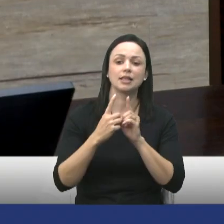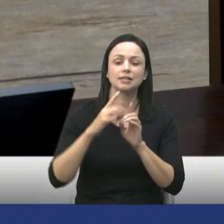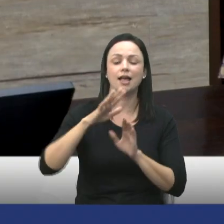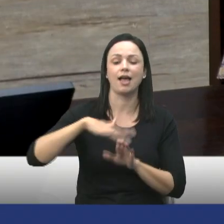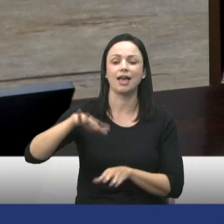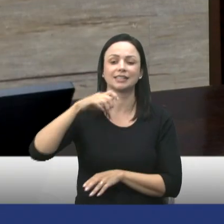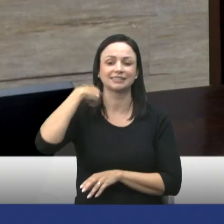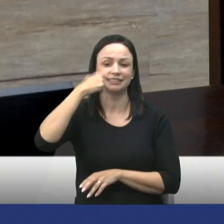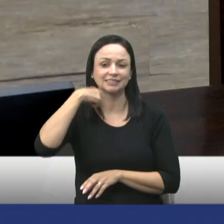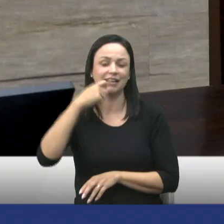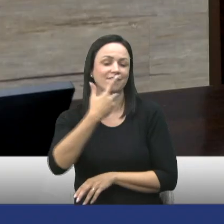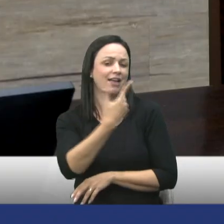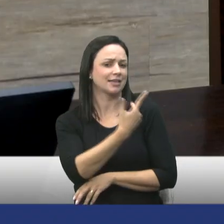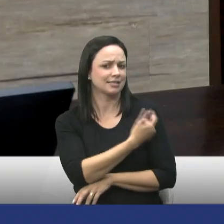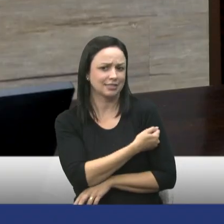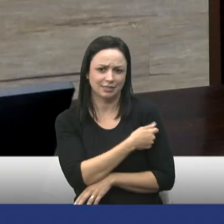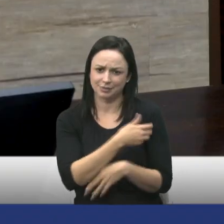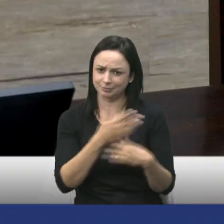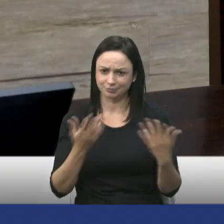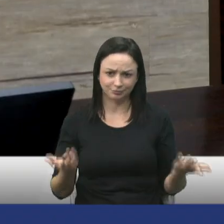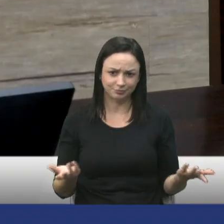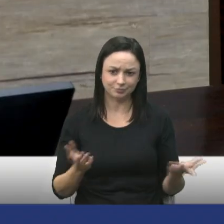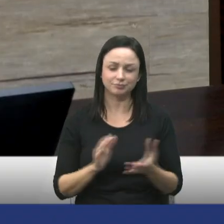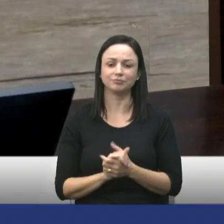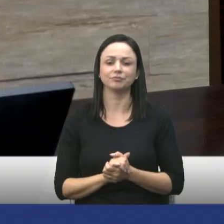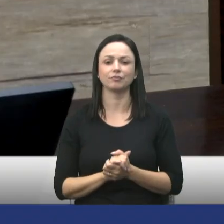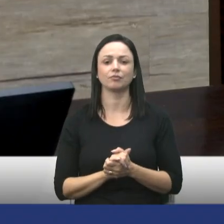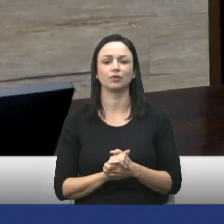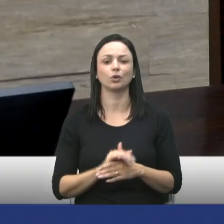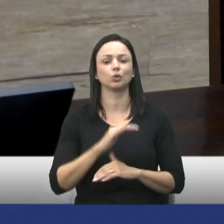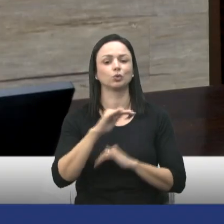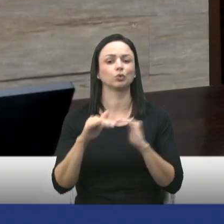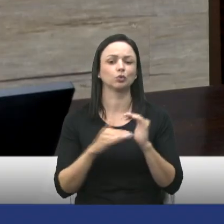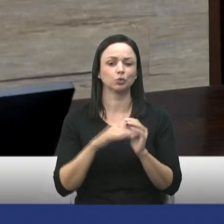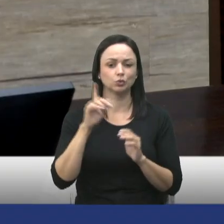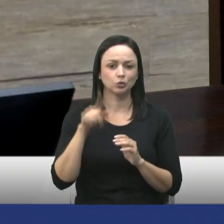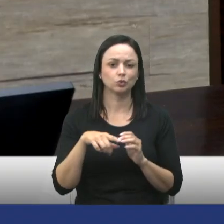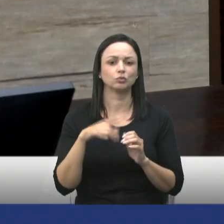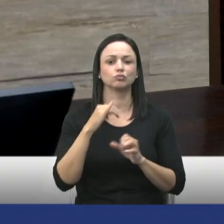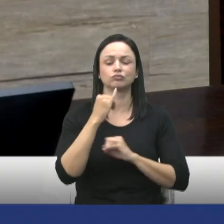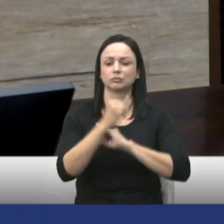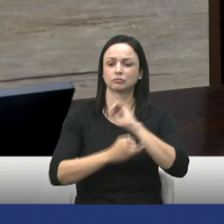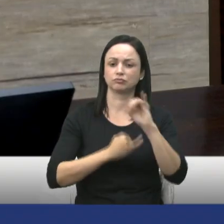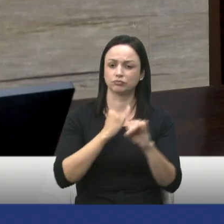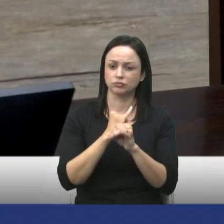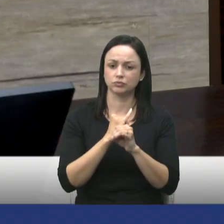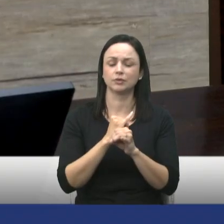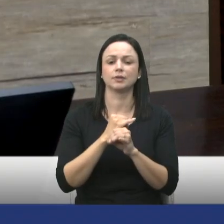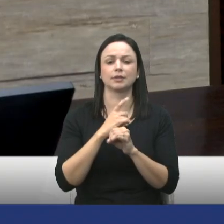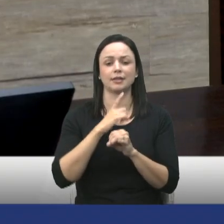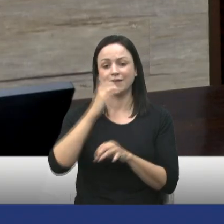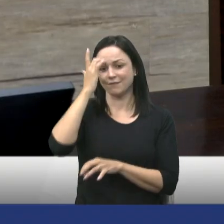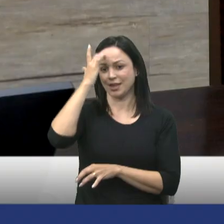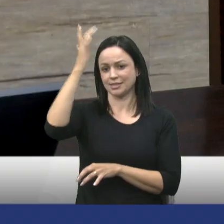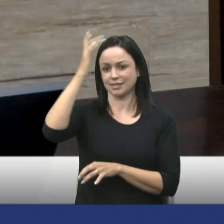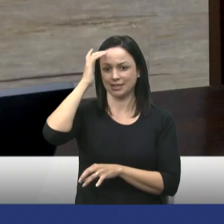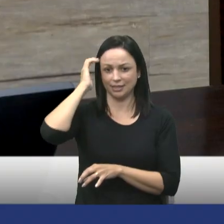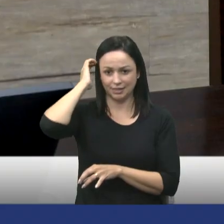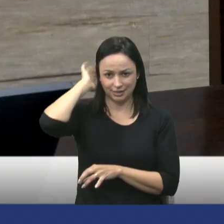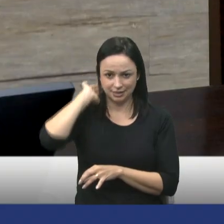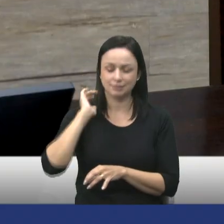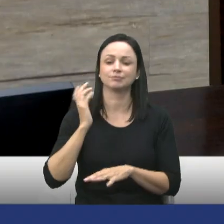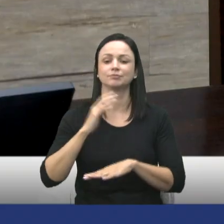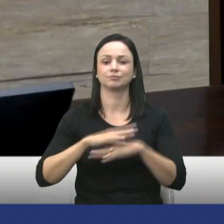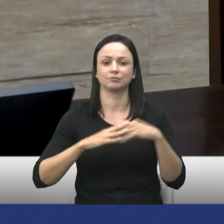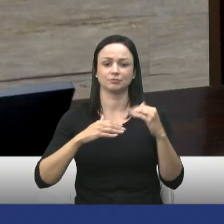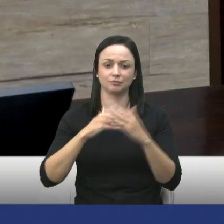odontológica, vacina, enfim, né? Tudo isso informatizado traz maior facilidade, uma mão de